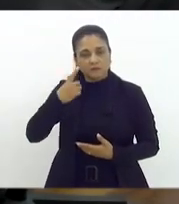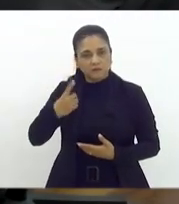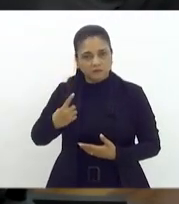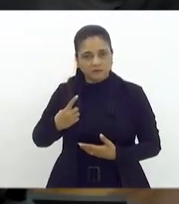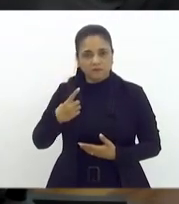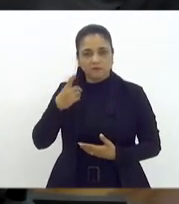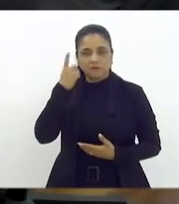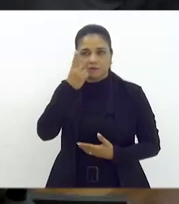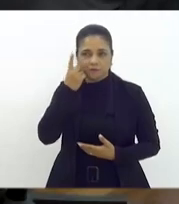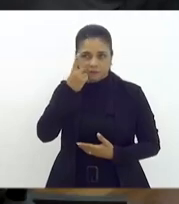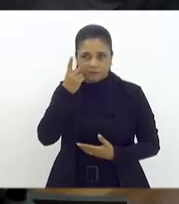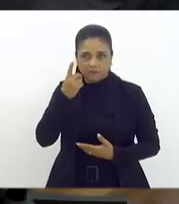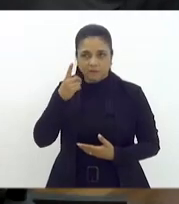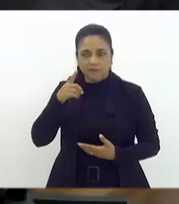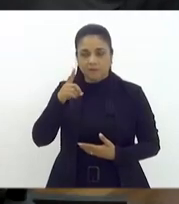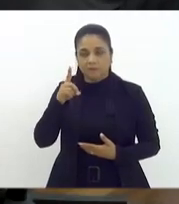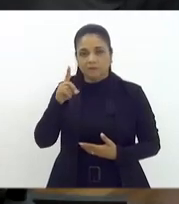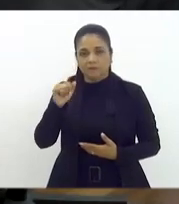favor